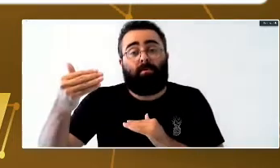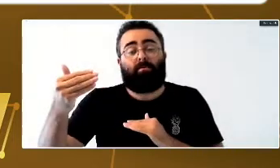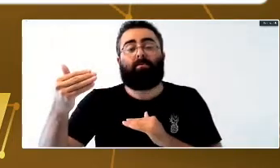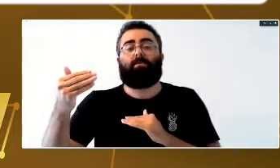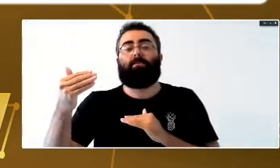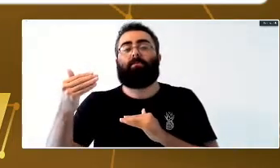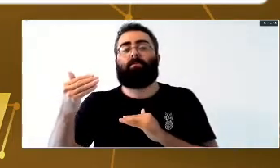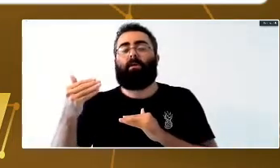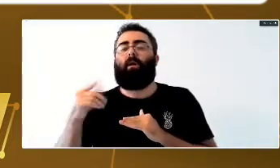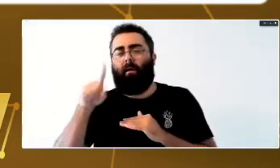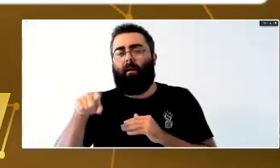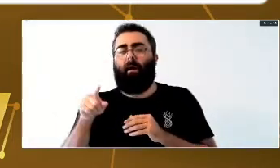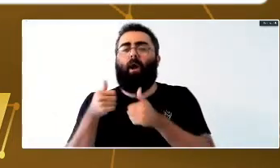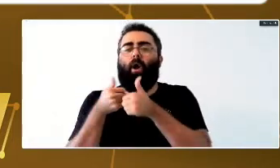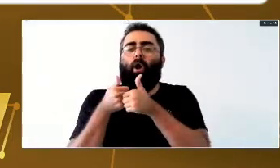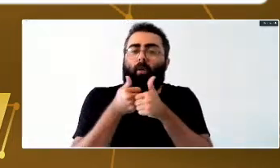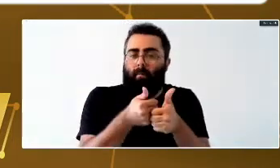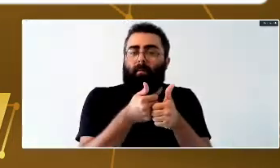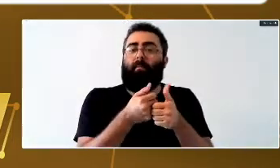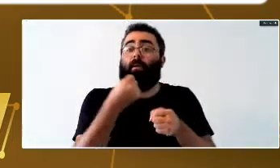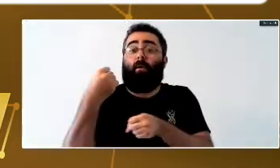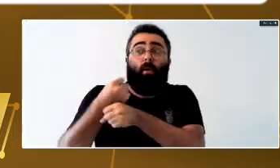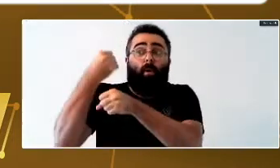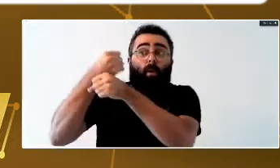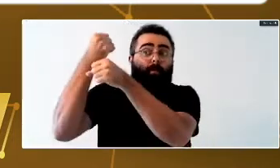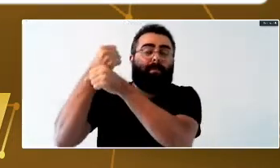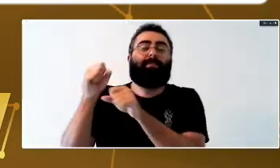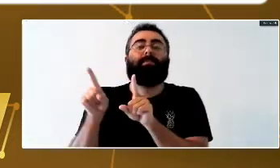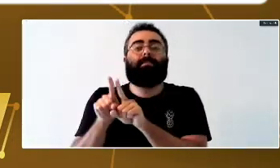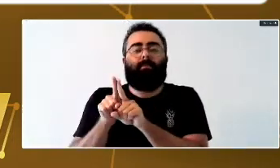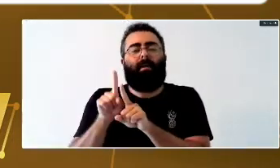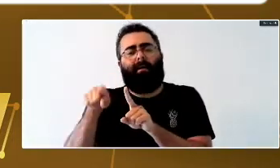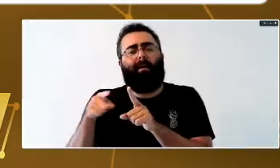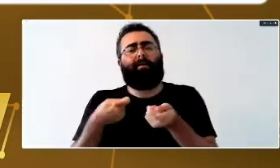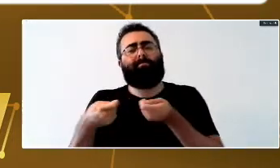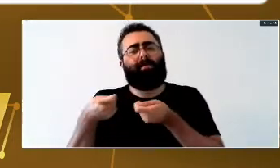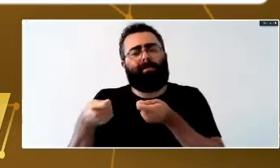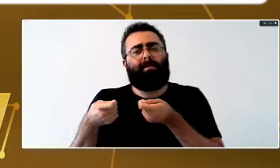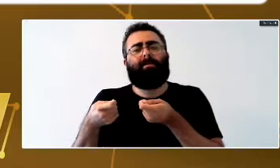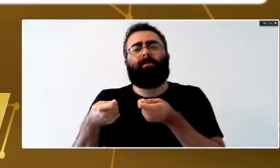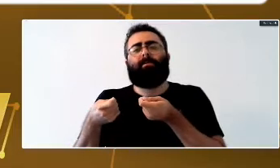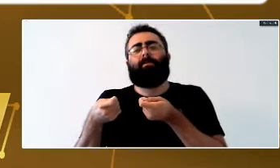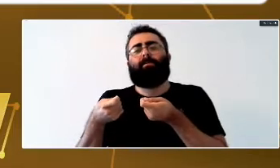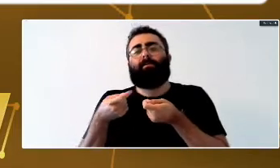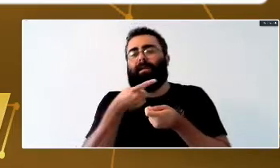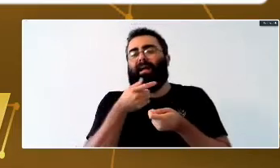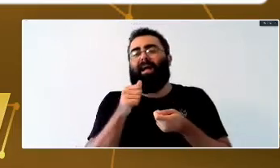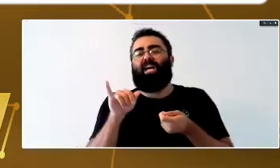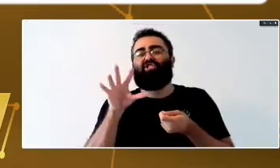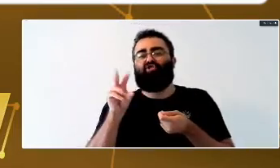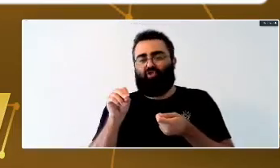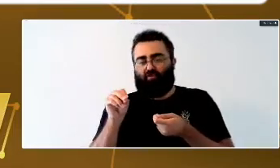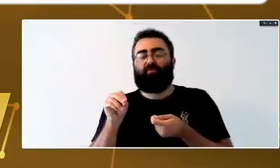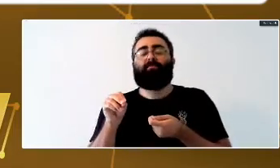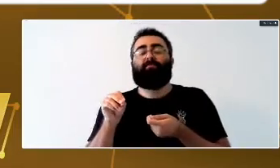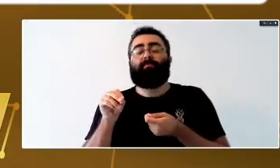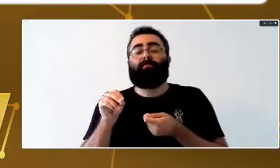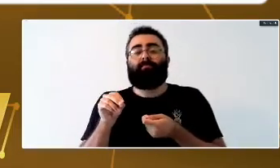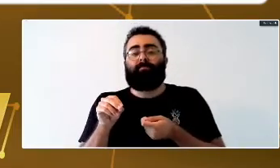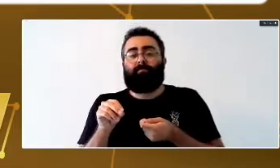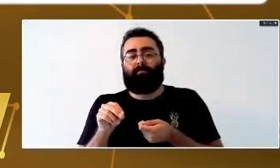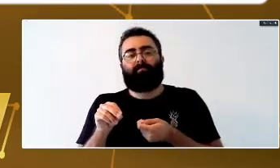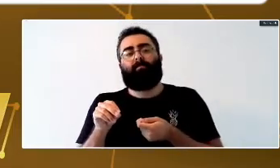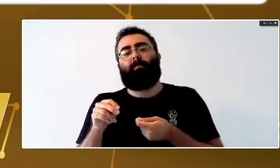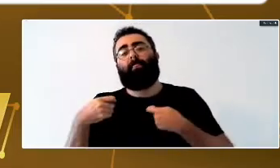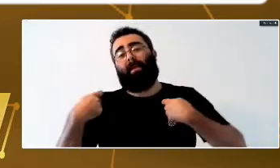empreendimento, que é o acompanhamento de obras, e de gestão, que é a operação, manutenção e a gestão de ativos, a gente possa, de